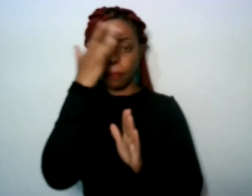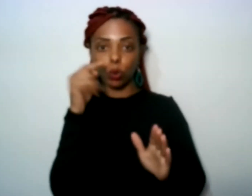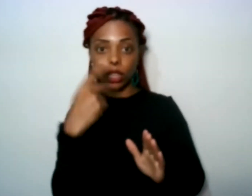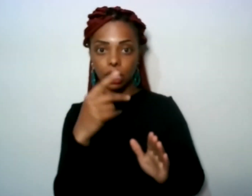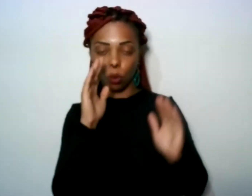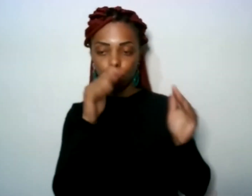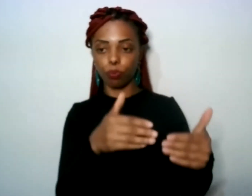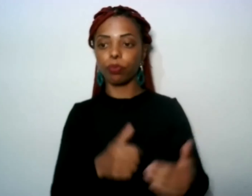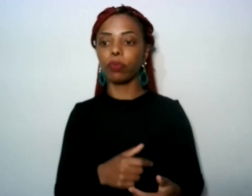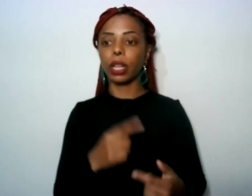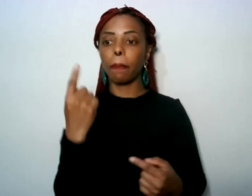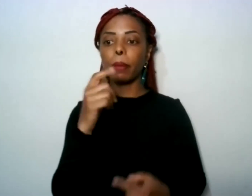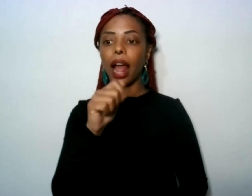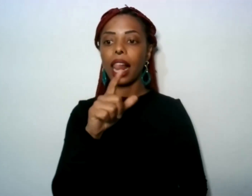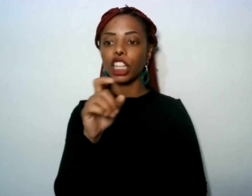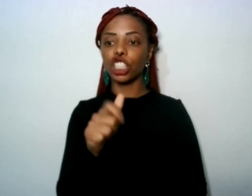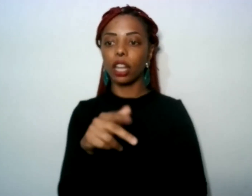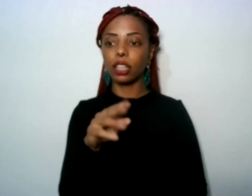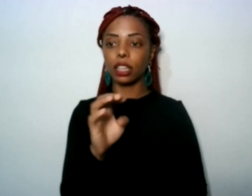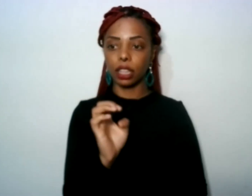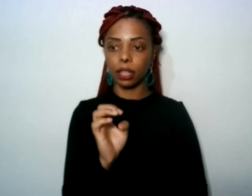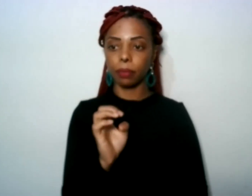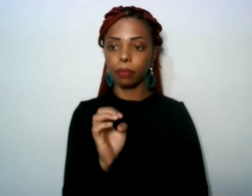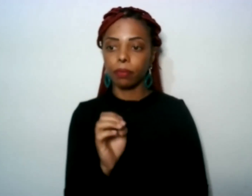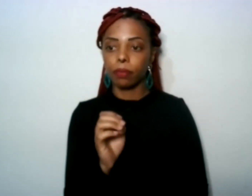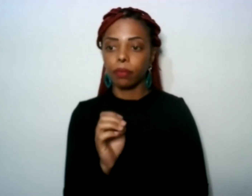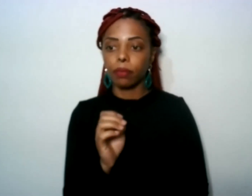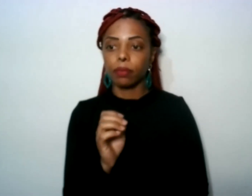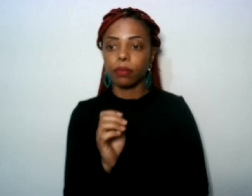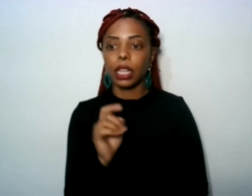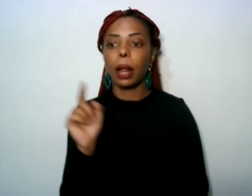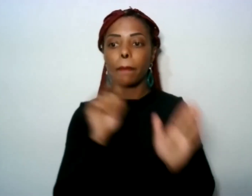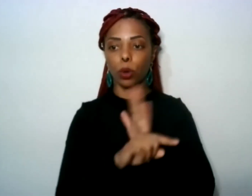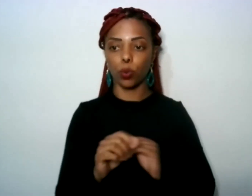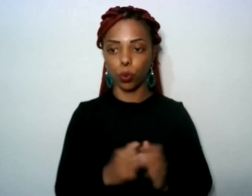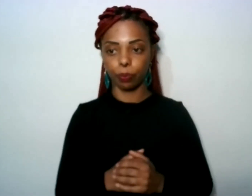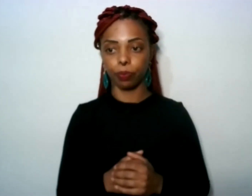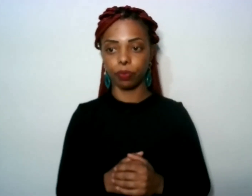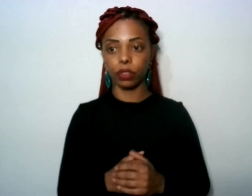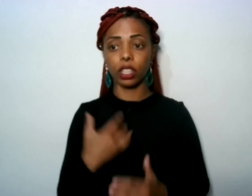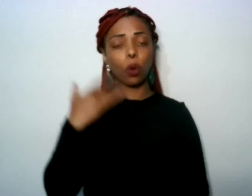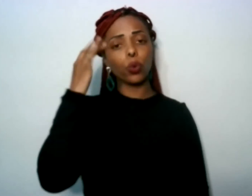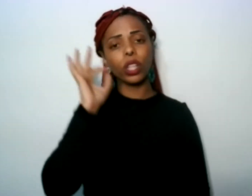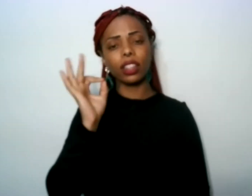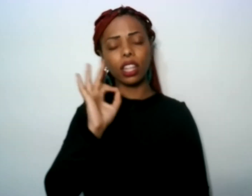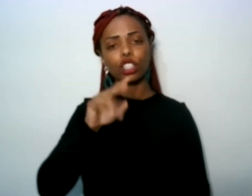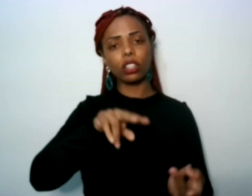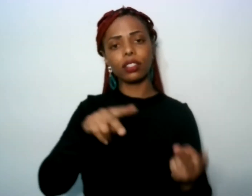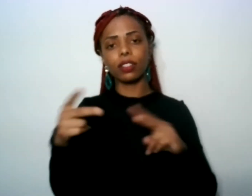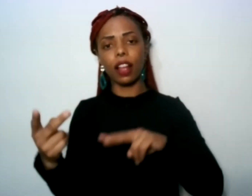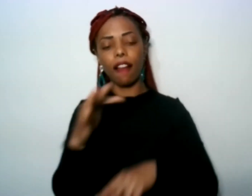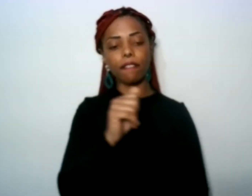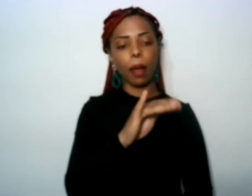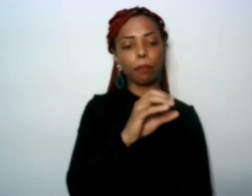delas do Alexandre o Alexandre pergunta o seguinte eu não entendi a transição do Fábio Prado para X